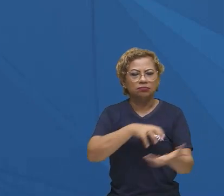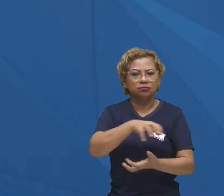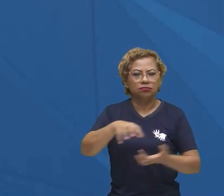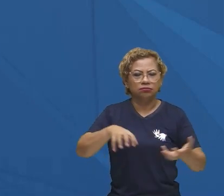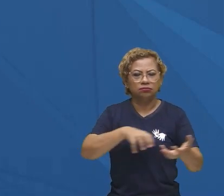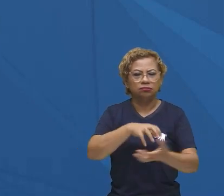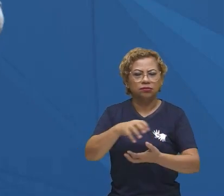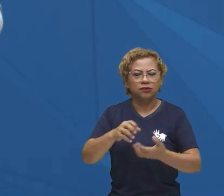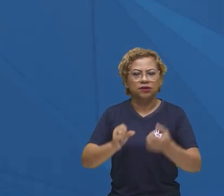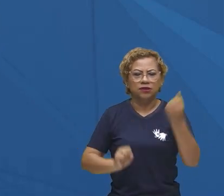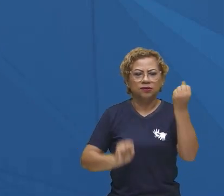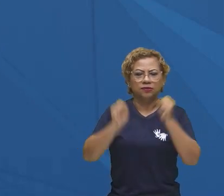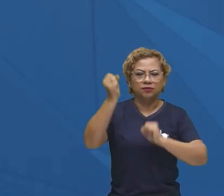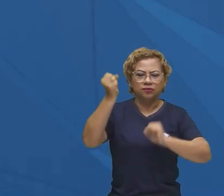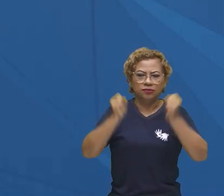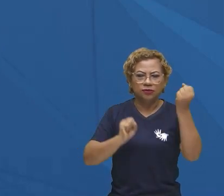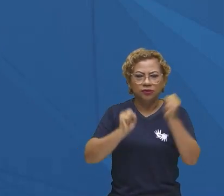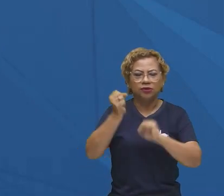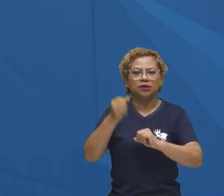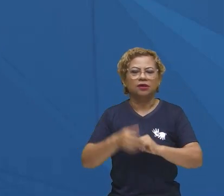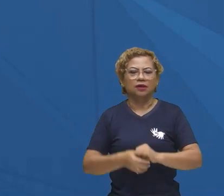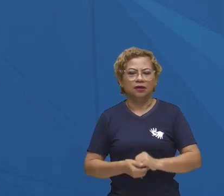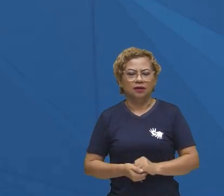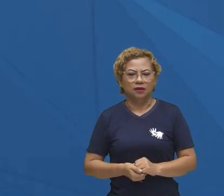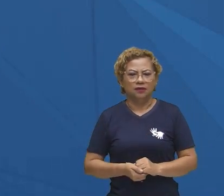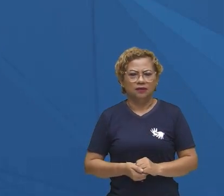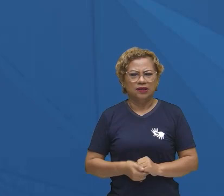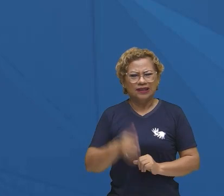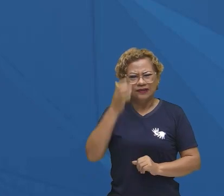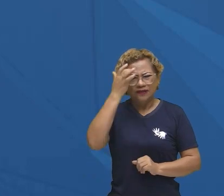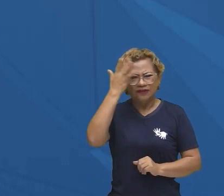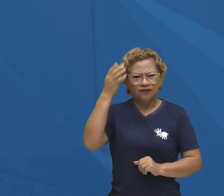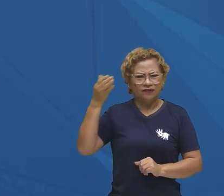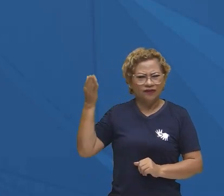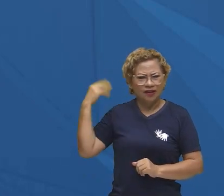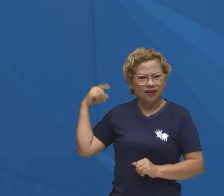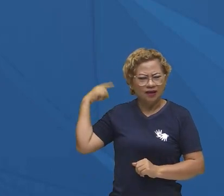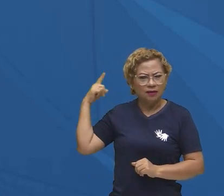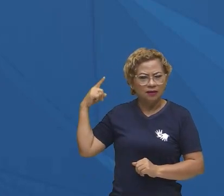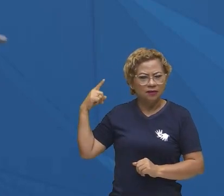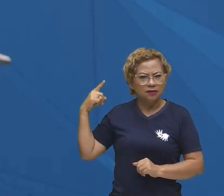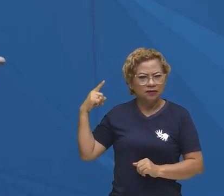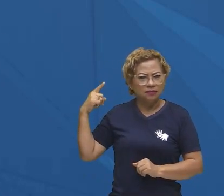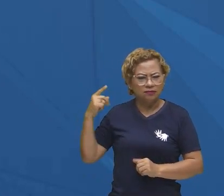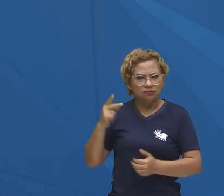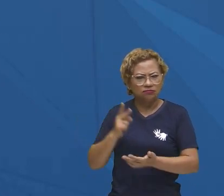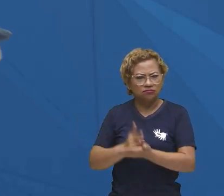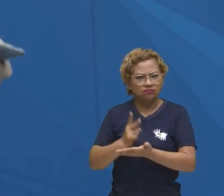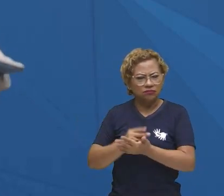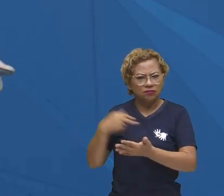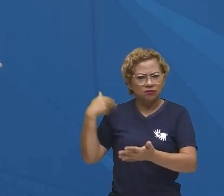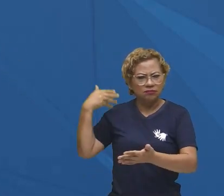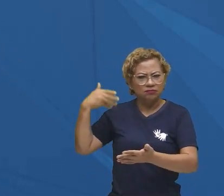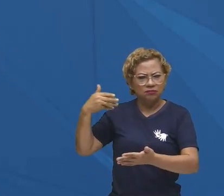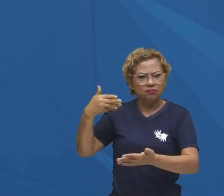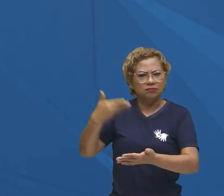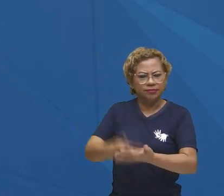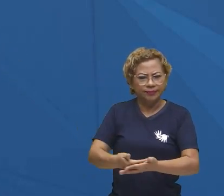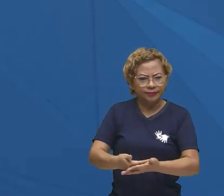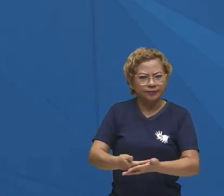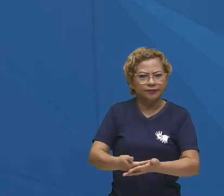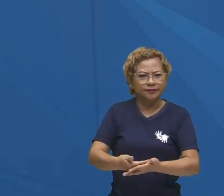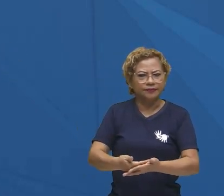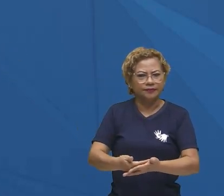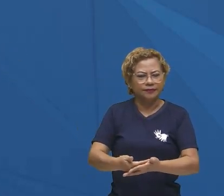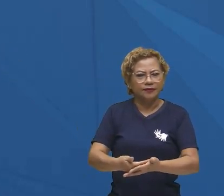assim, digital? Né? Será que os mecanismos, os processos de produção, eles foram sempre digitalizados, informatizados, com o uso de